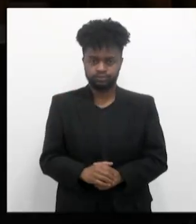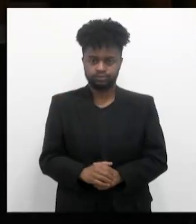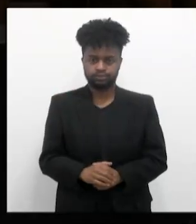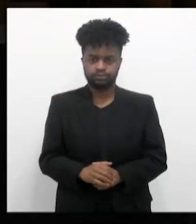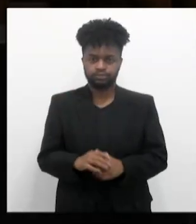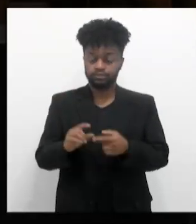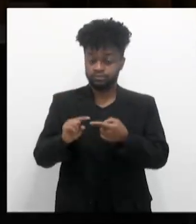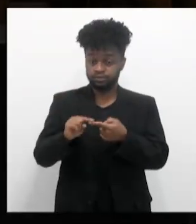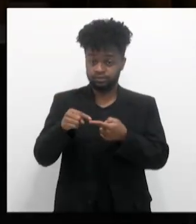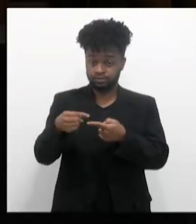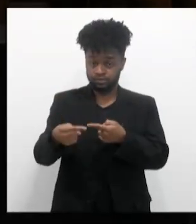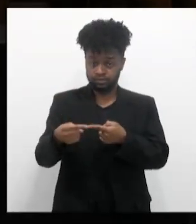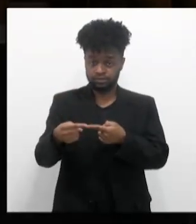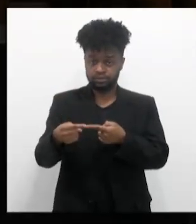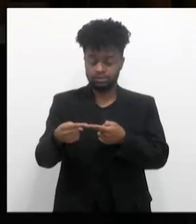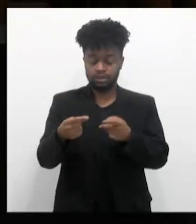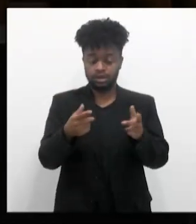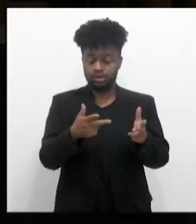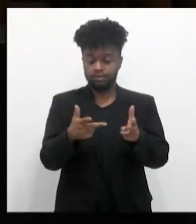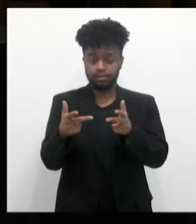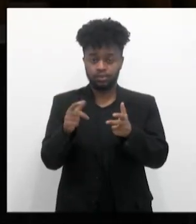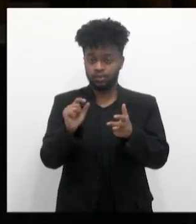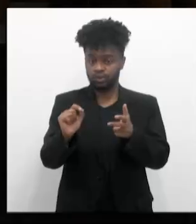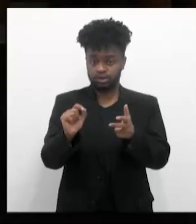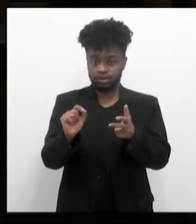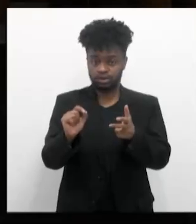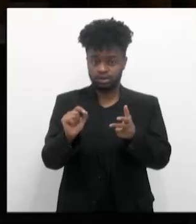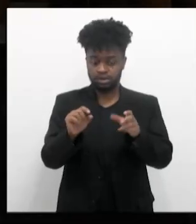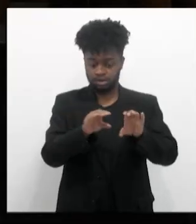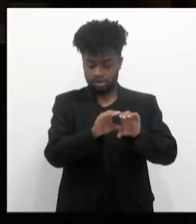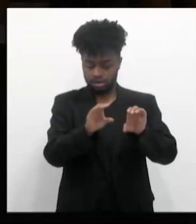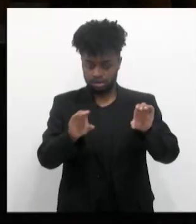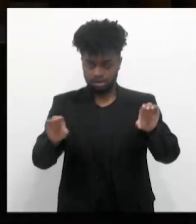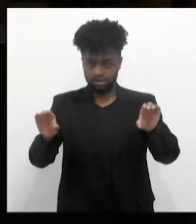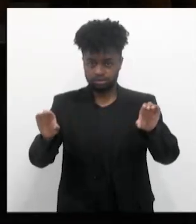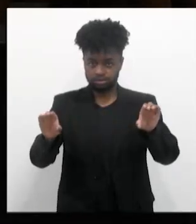Depois foi constatado que esta rede